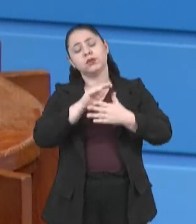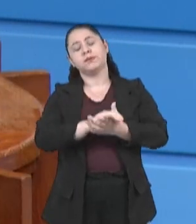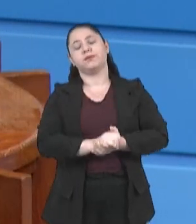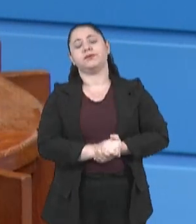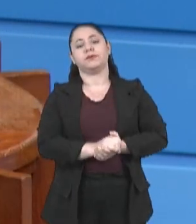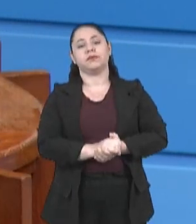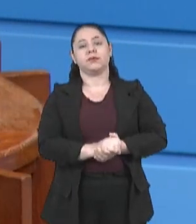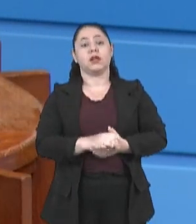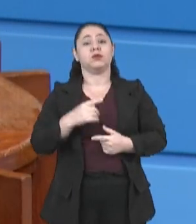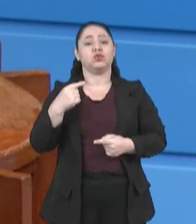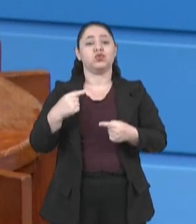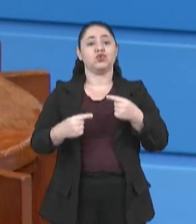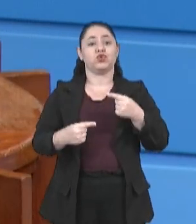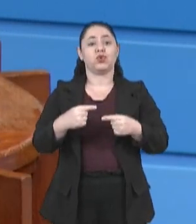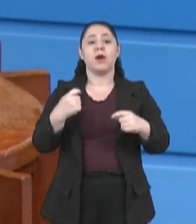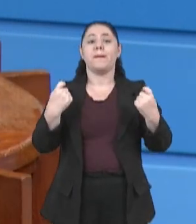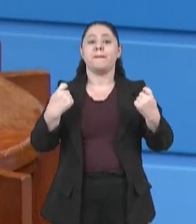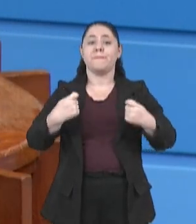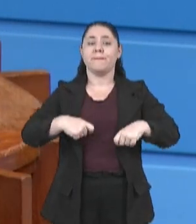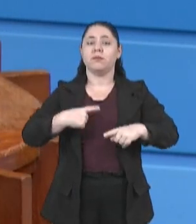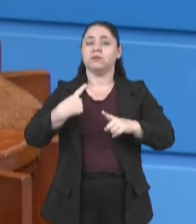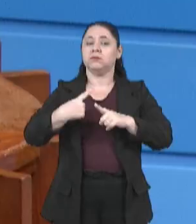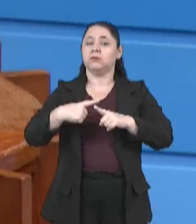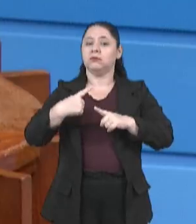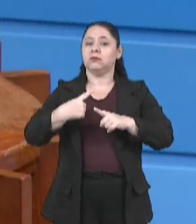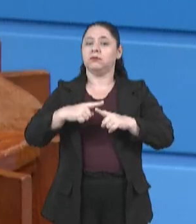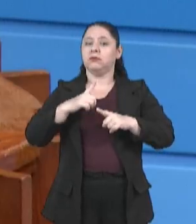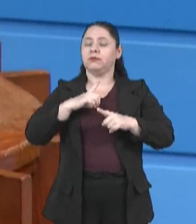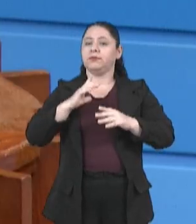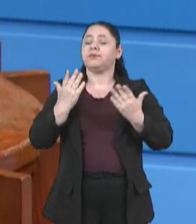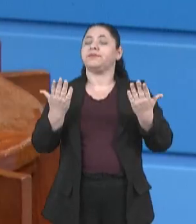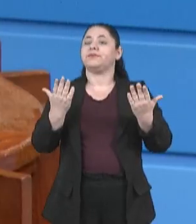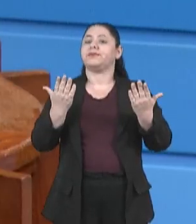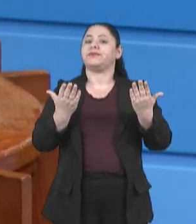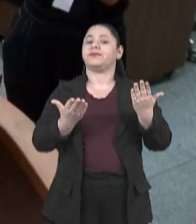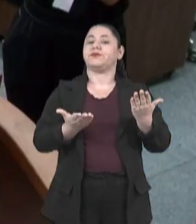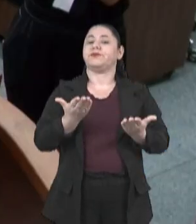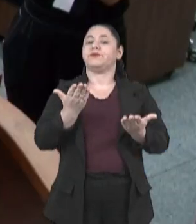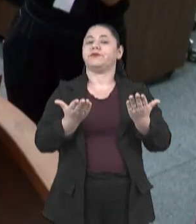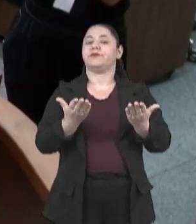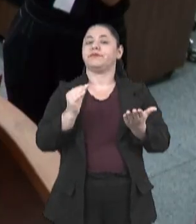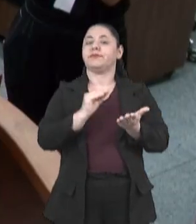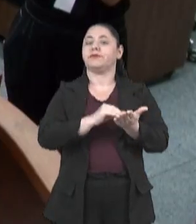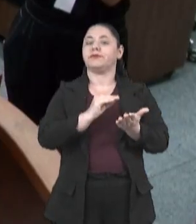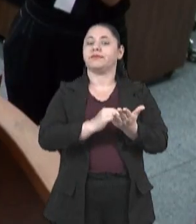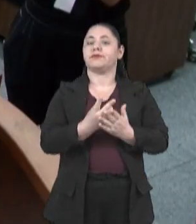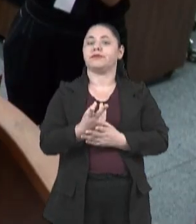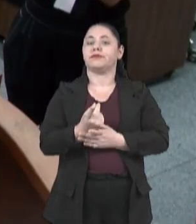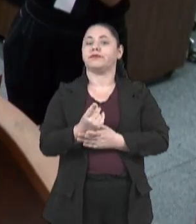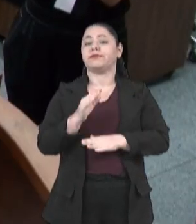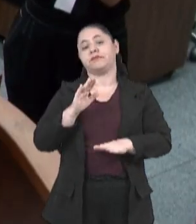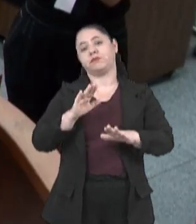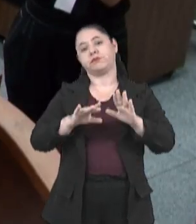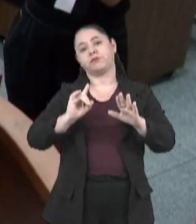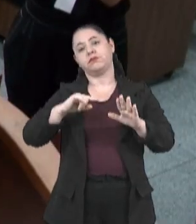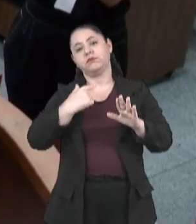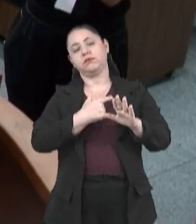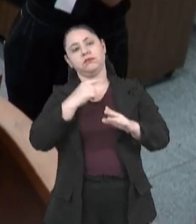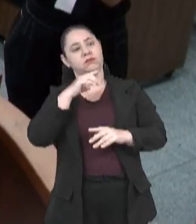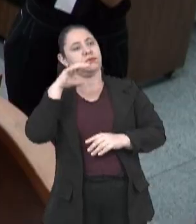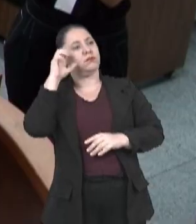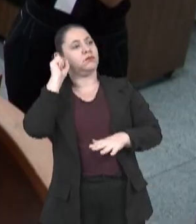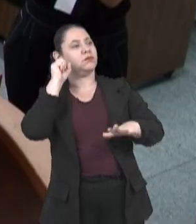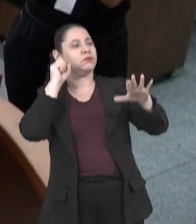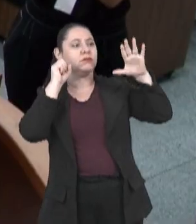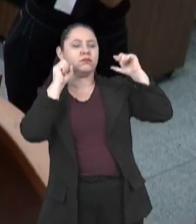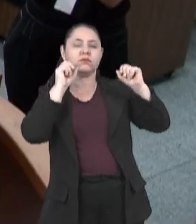Segundo, nós precisamos discutir por que está havendo esse desequilíbrio. Muitas vezes a gente ouve